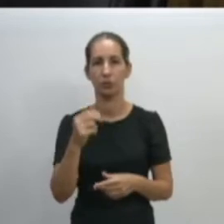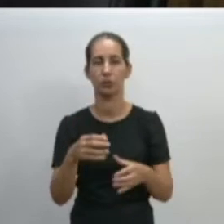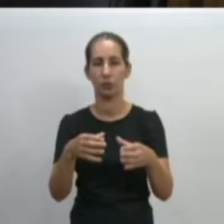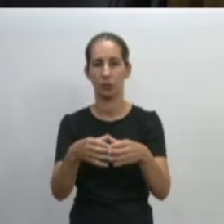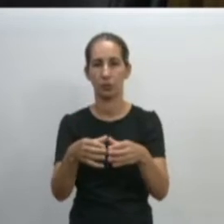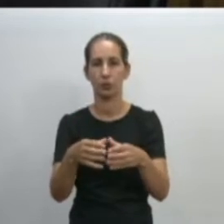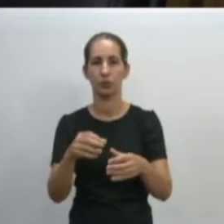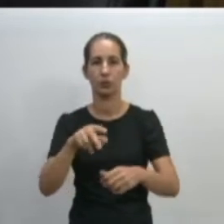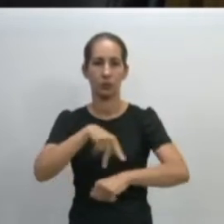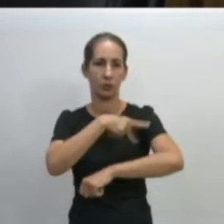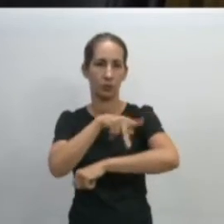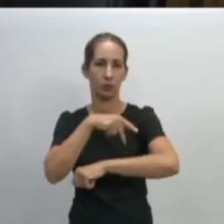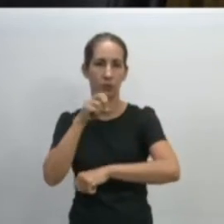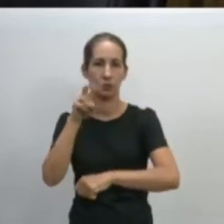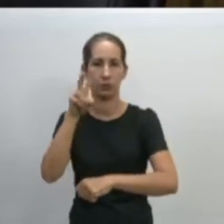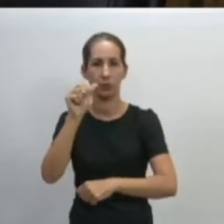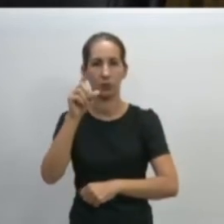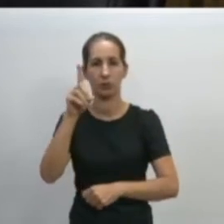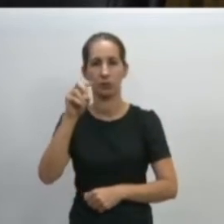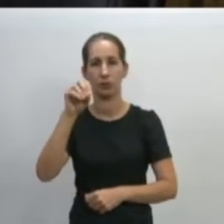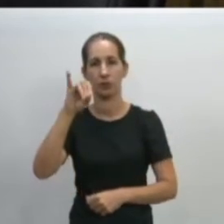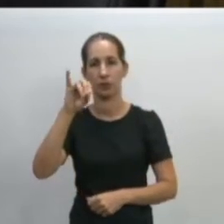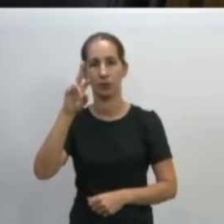na Praça Nova Vida.